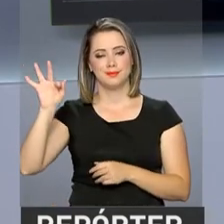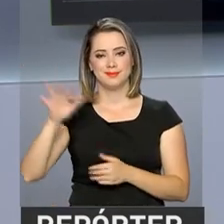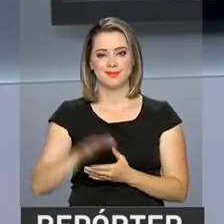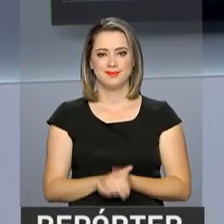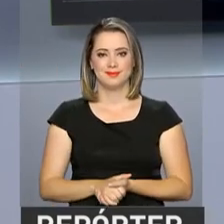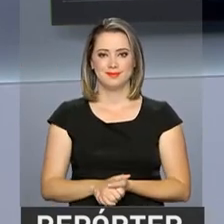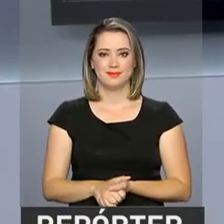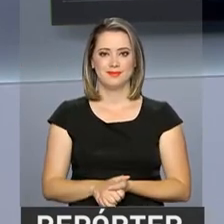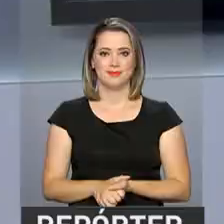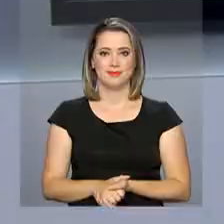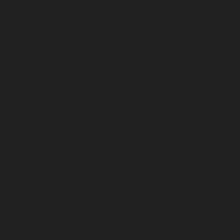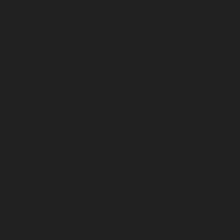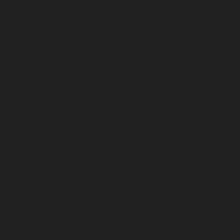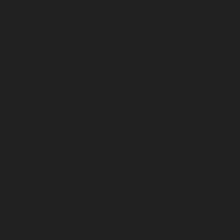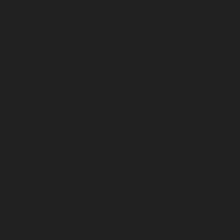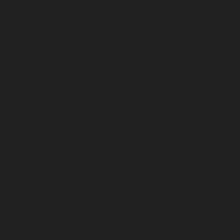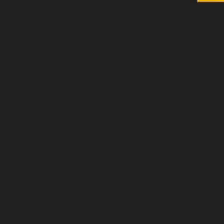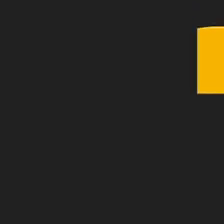federal